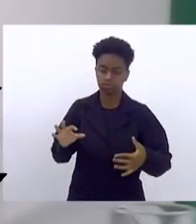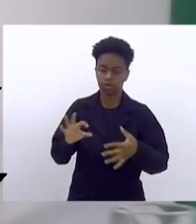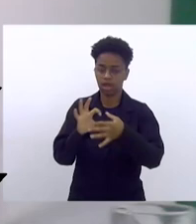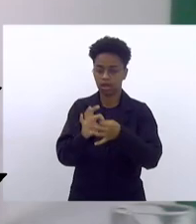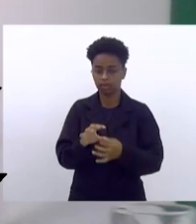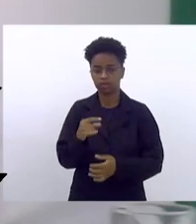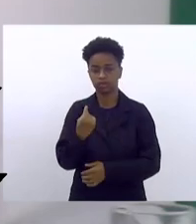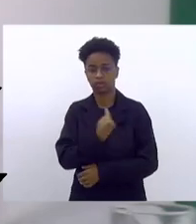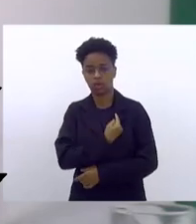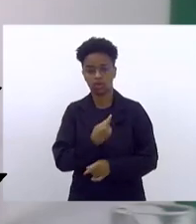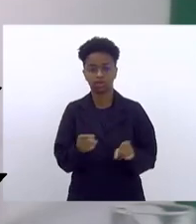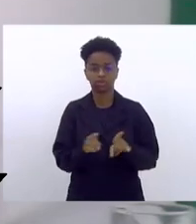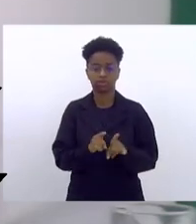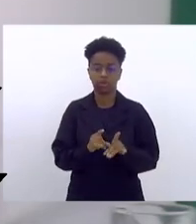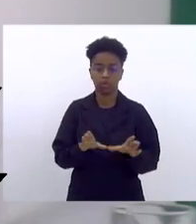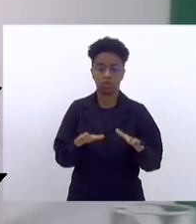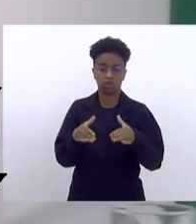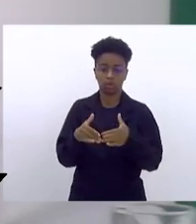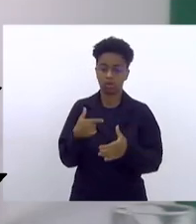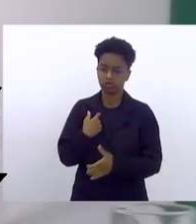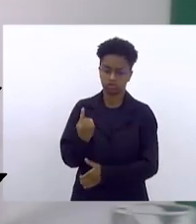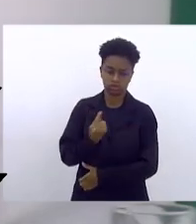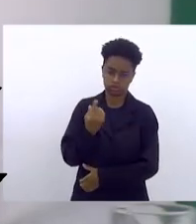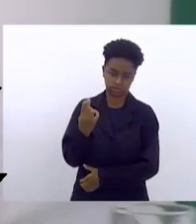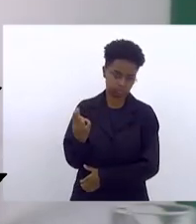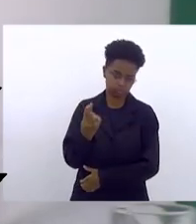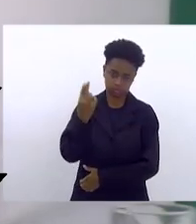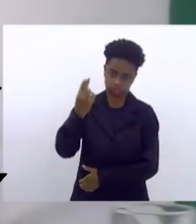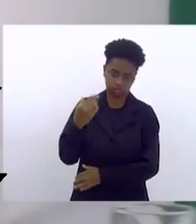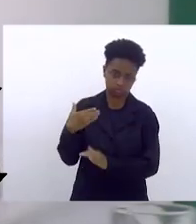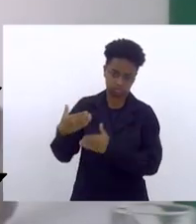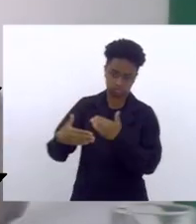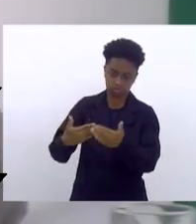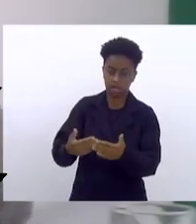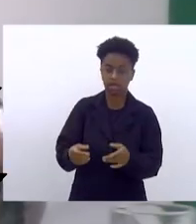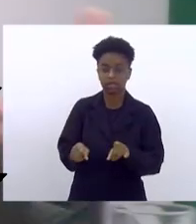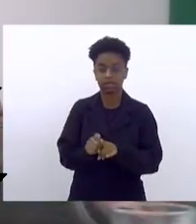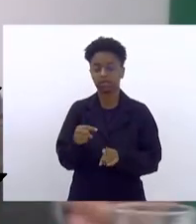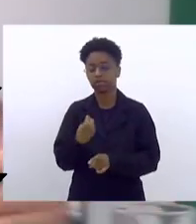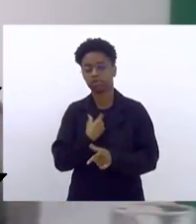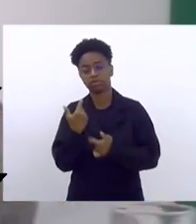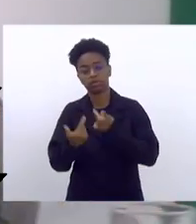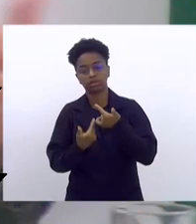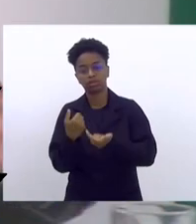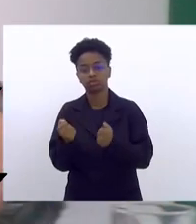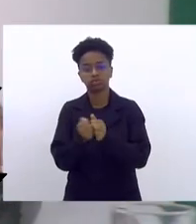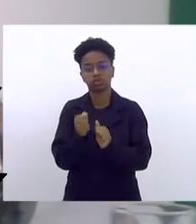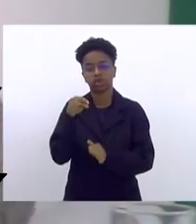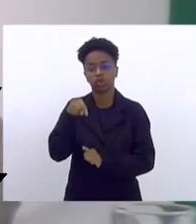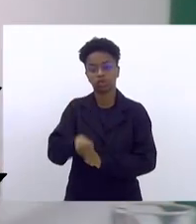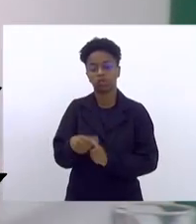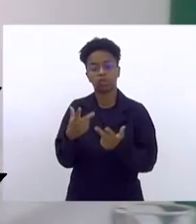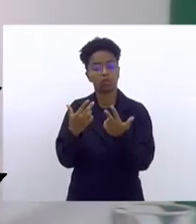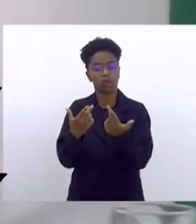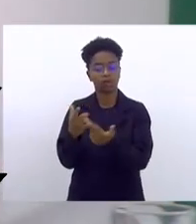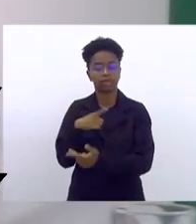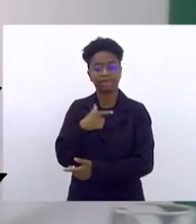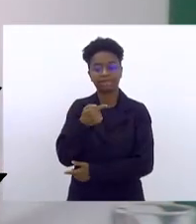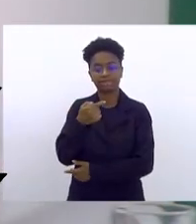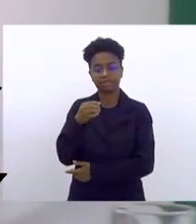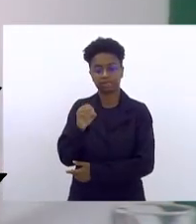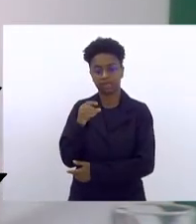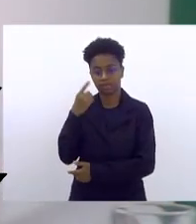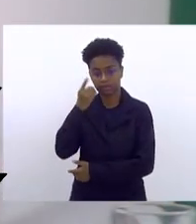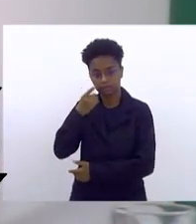com a gente com o grupo eu sozinho não consigo chegar a lugar nenhum a gente só trabalha junto como aqui no parlamento são 70 deputados